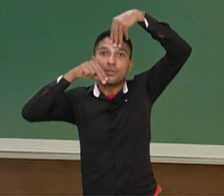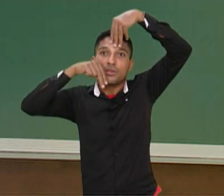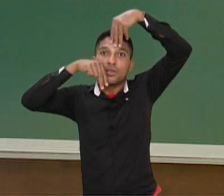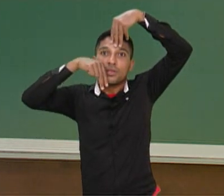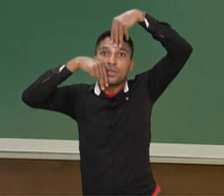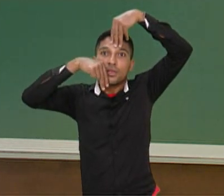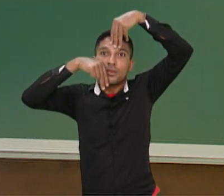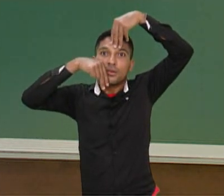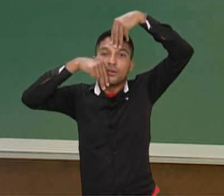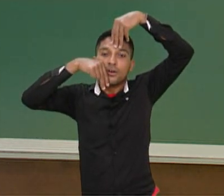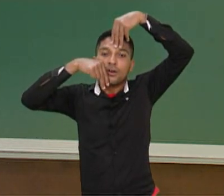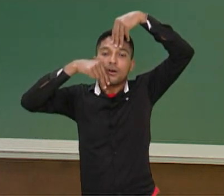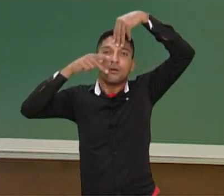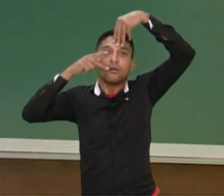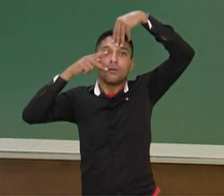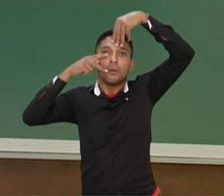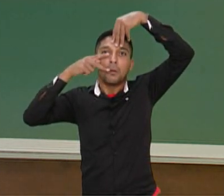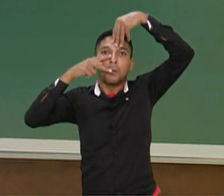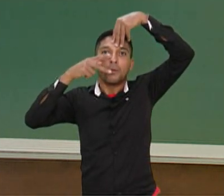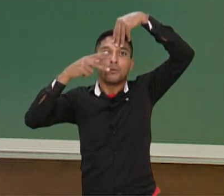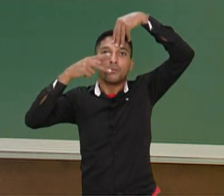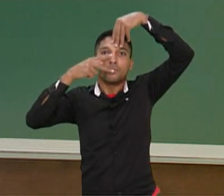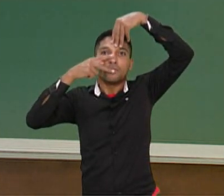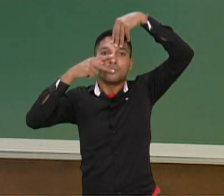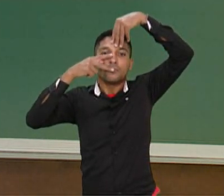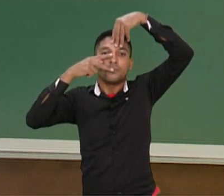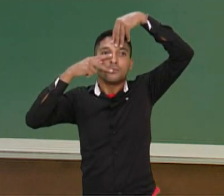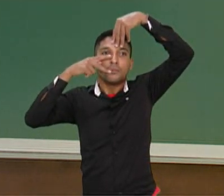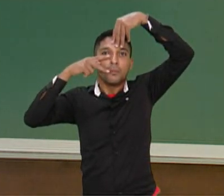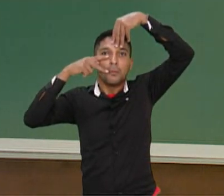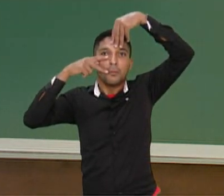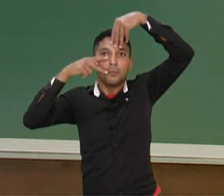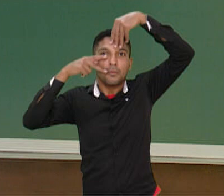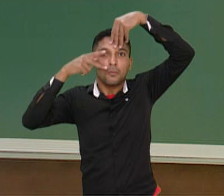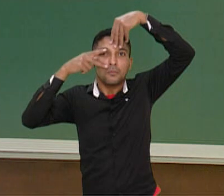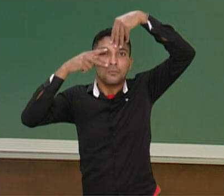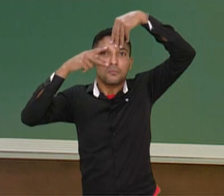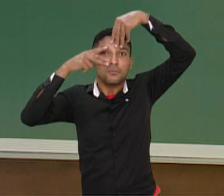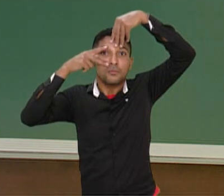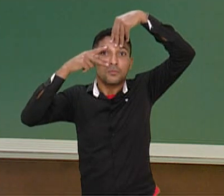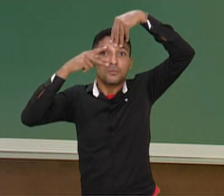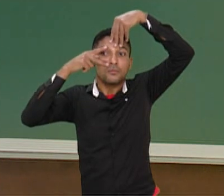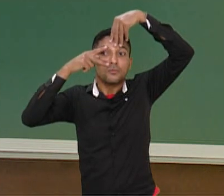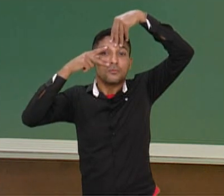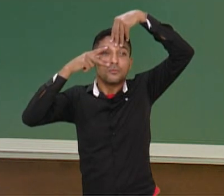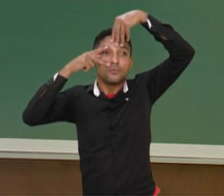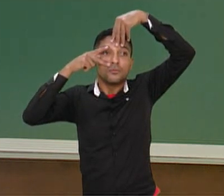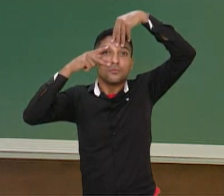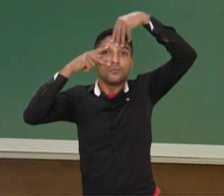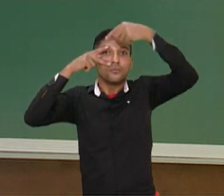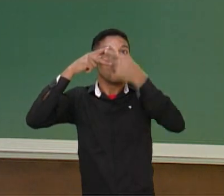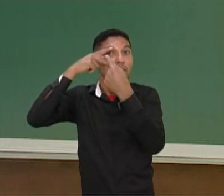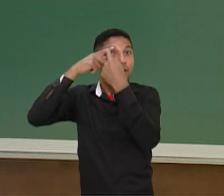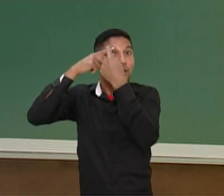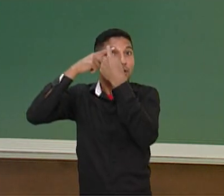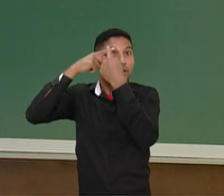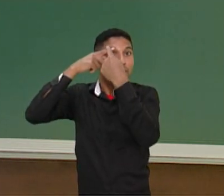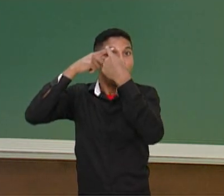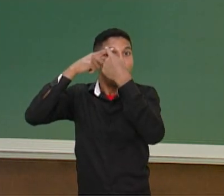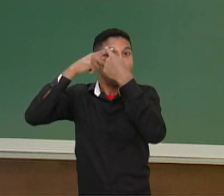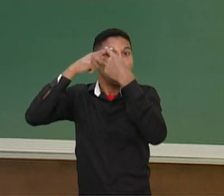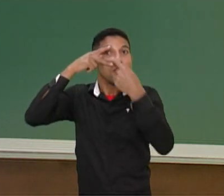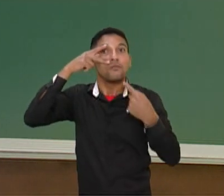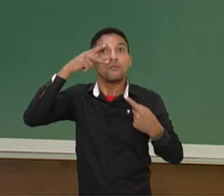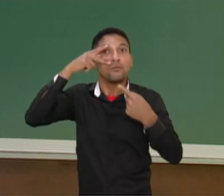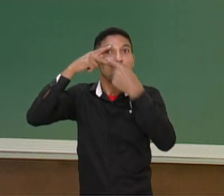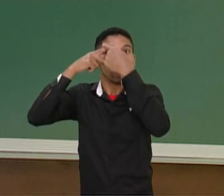quanto o N, ele está lá dentro do polígono. Se você fazer um segmento de reta unindo eles, eu tenho um pedaço